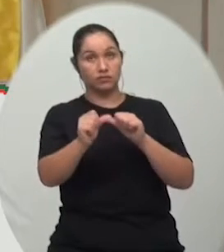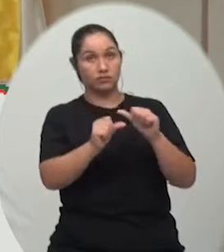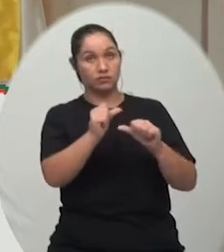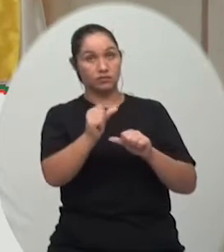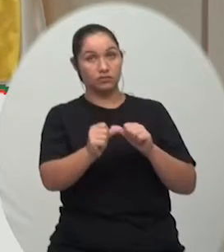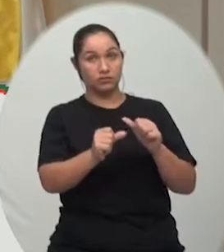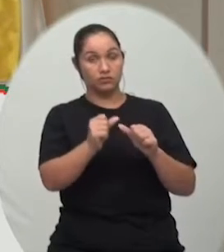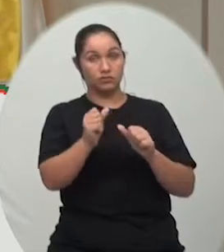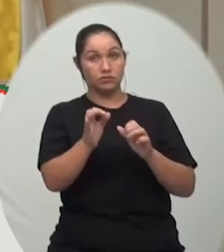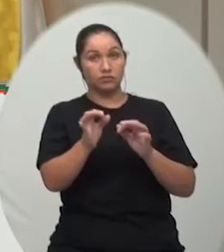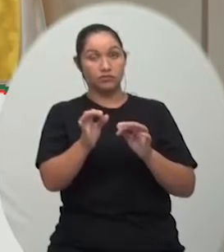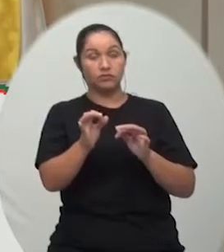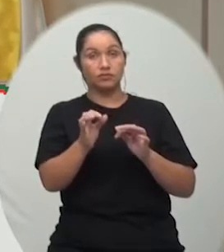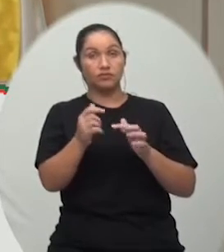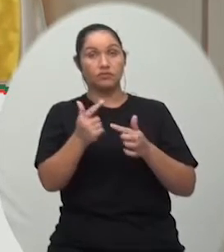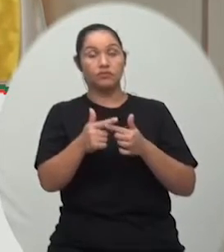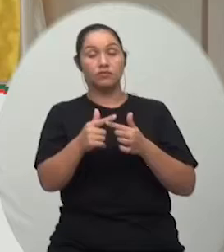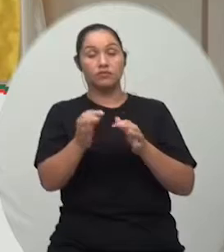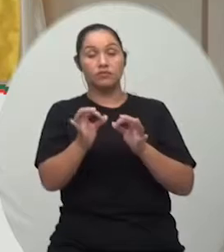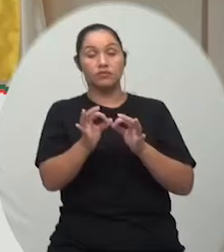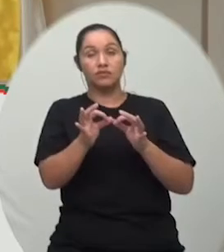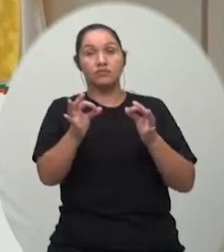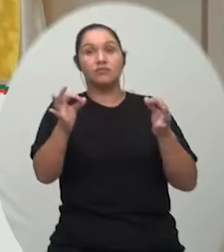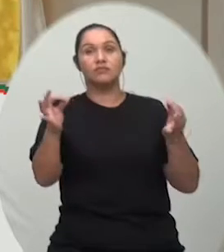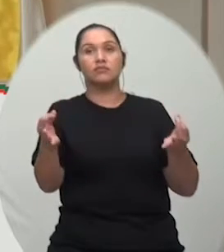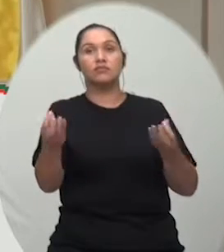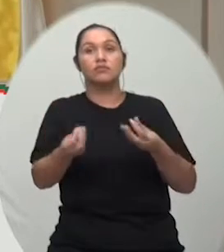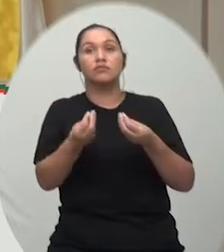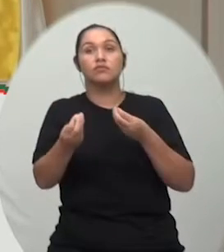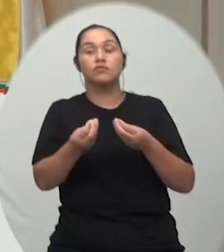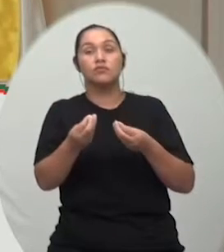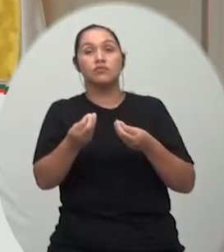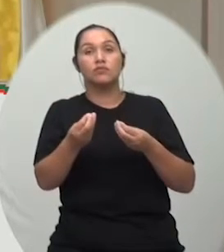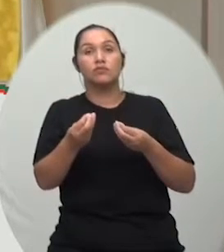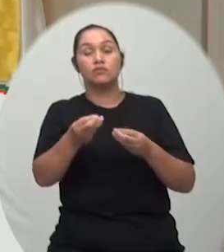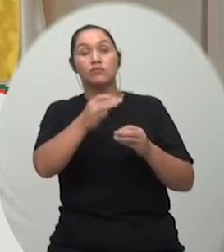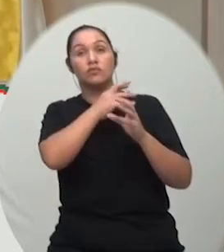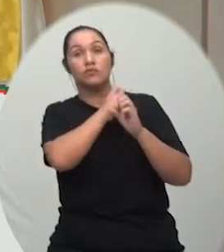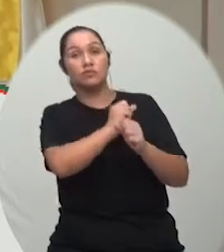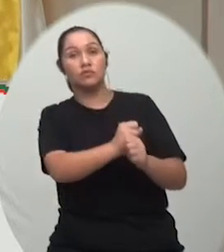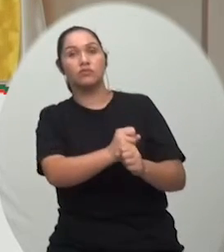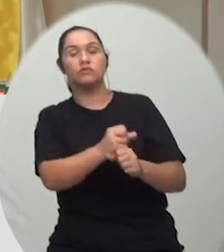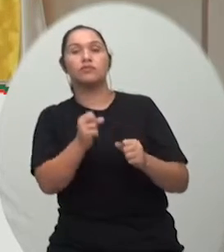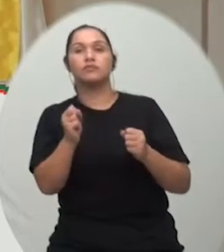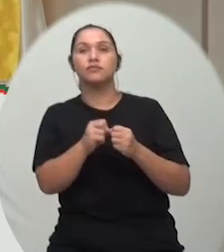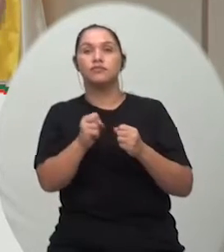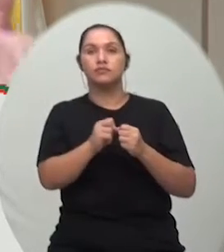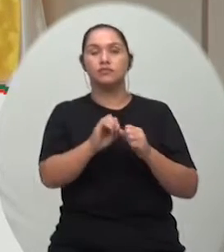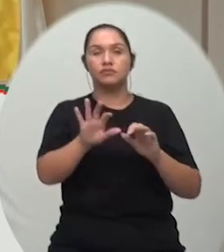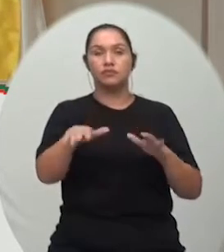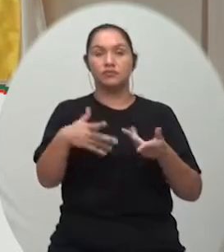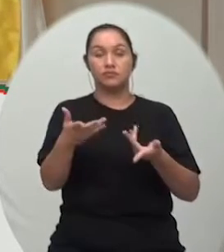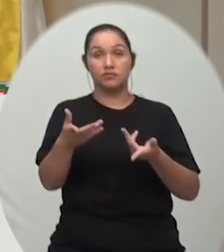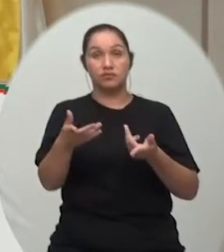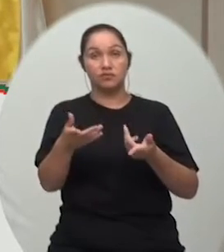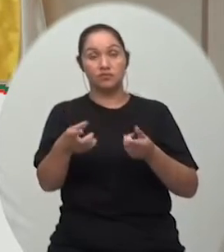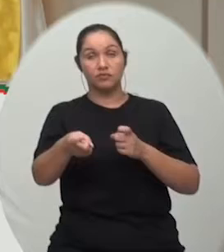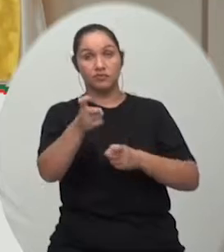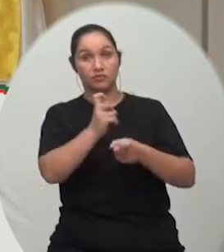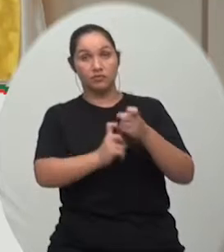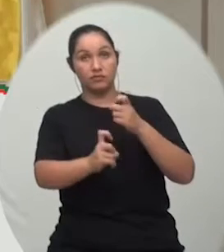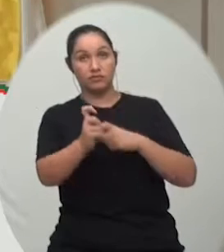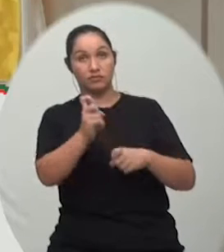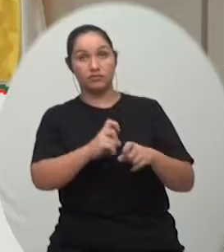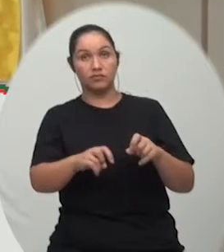mais simplificada na hora de fazer o cálculo e a administração dessas famílias que hão de